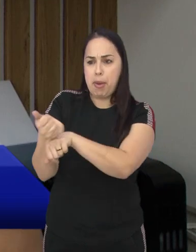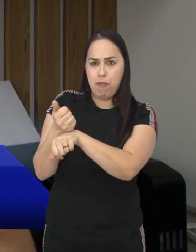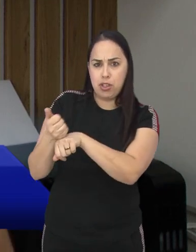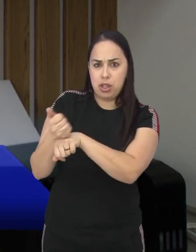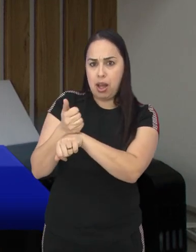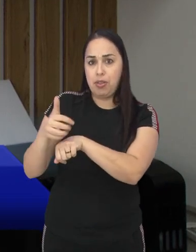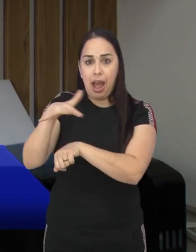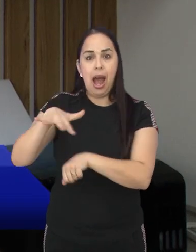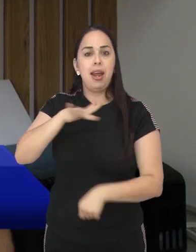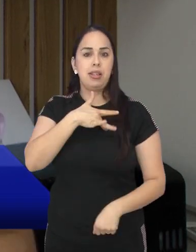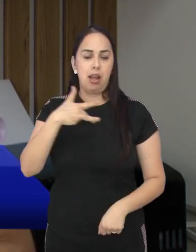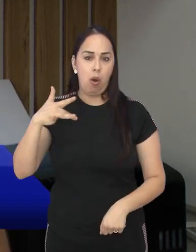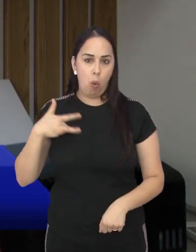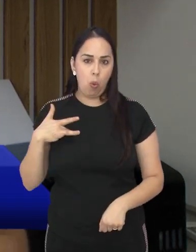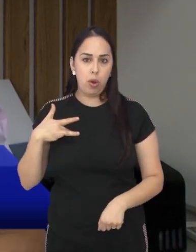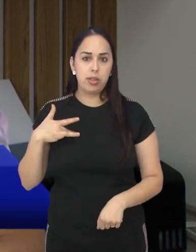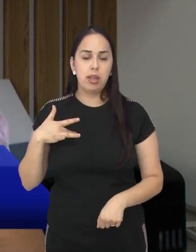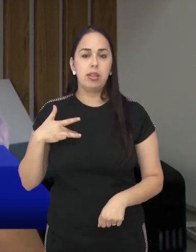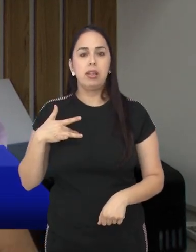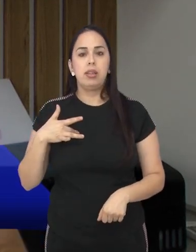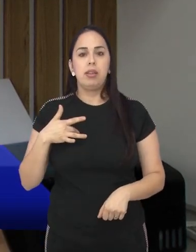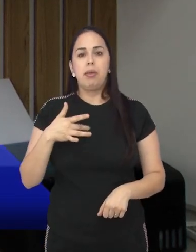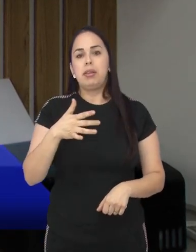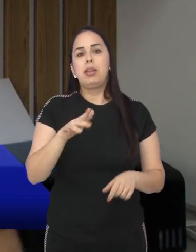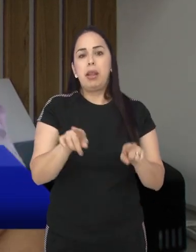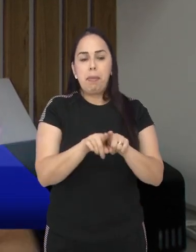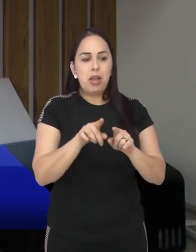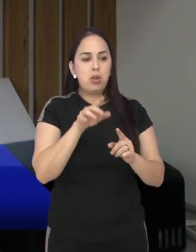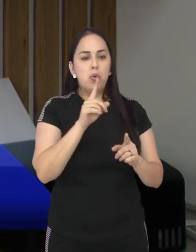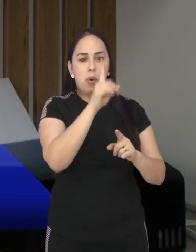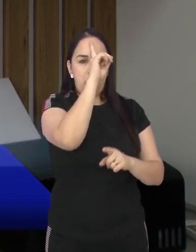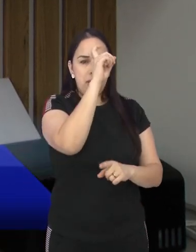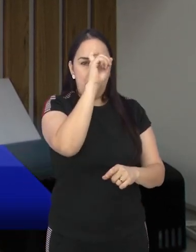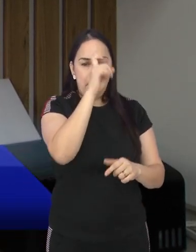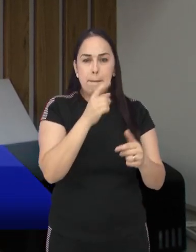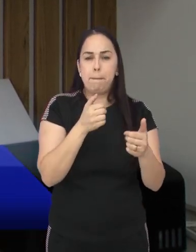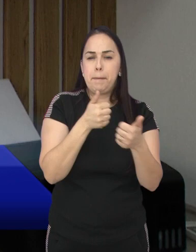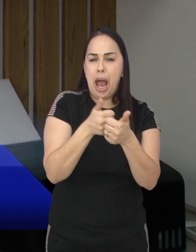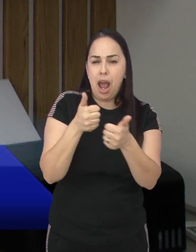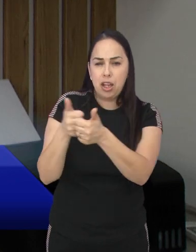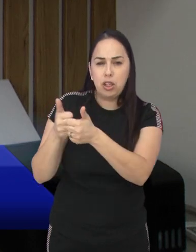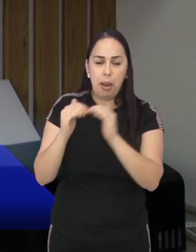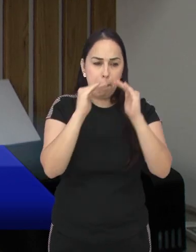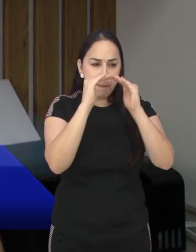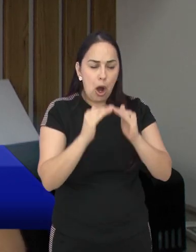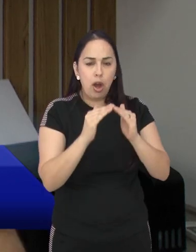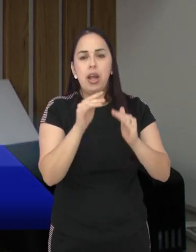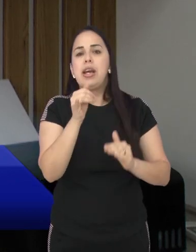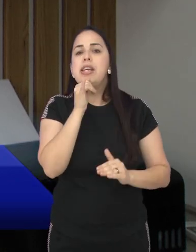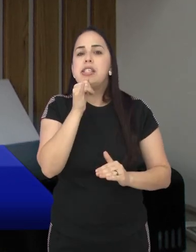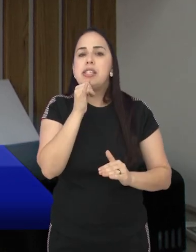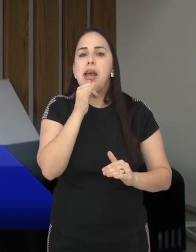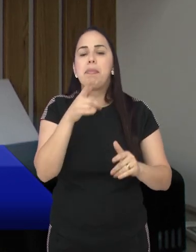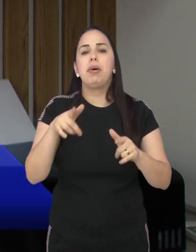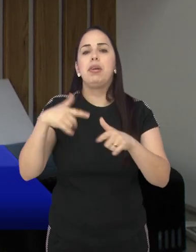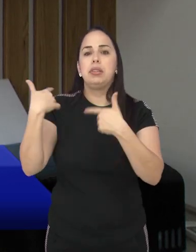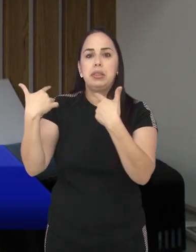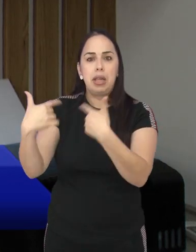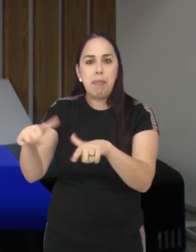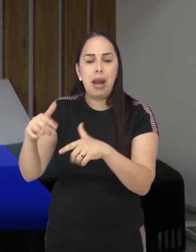profissionais de saúde e também de todas as redondezas de clínicas e hospitais como profissionais da área da limpeza